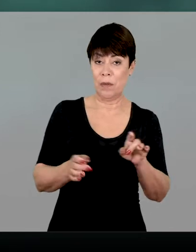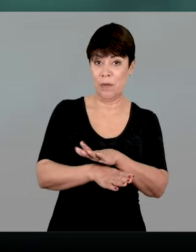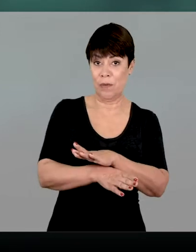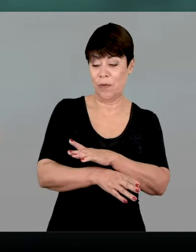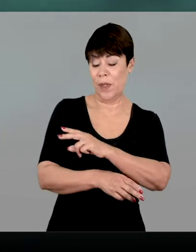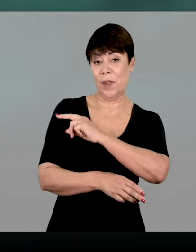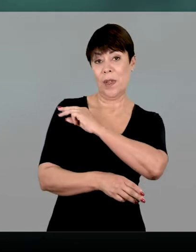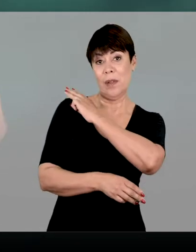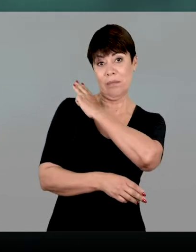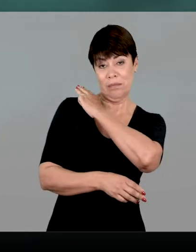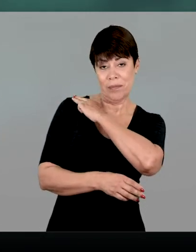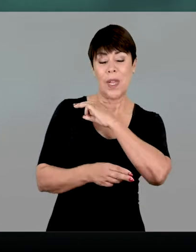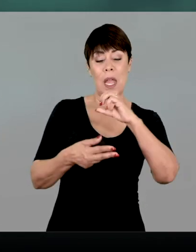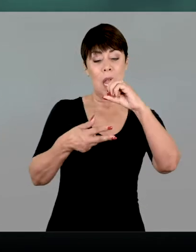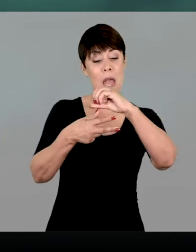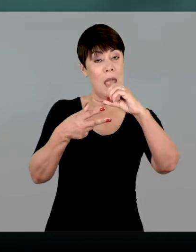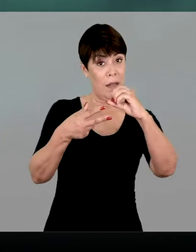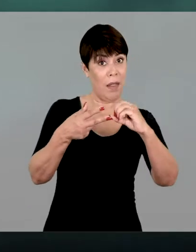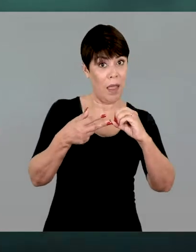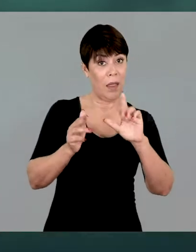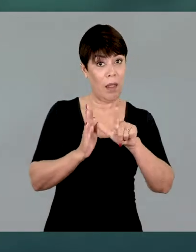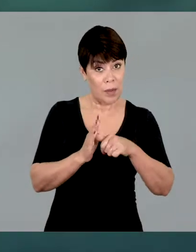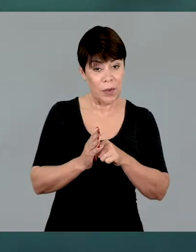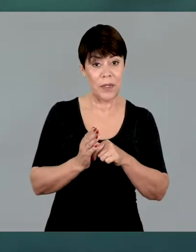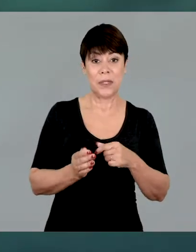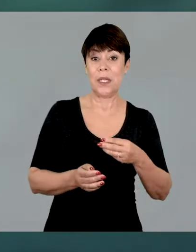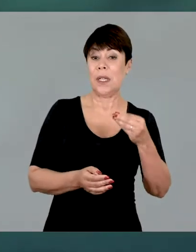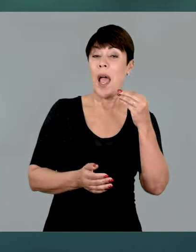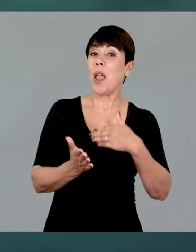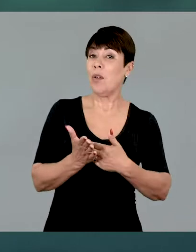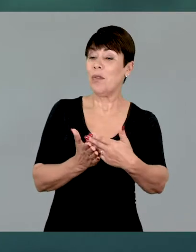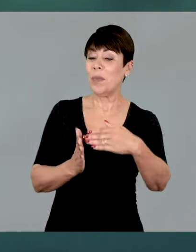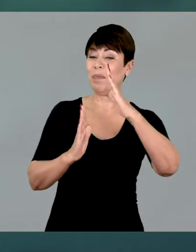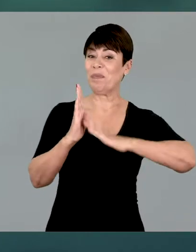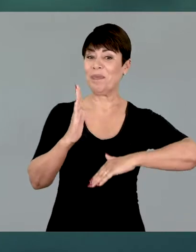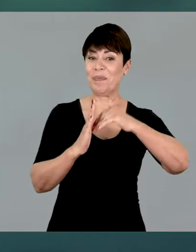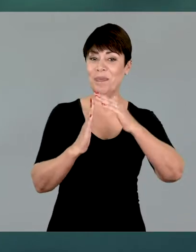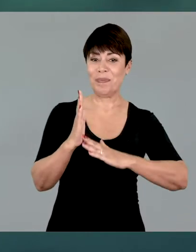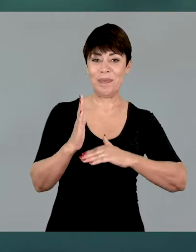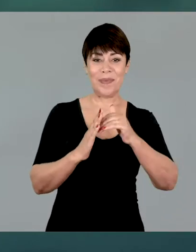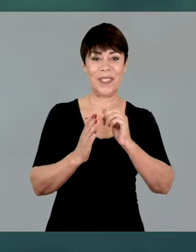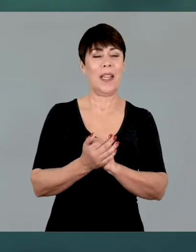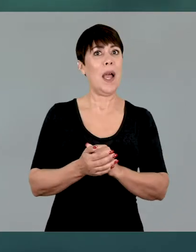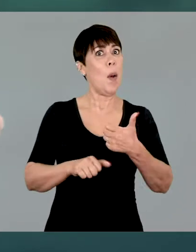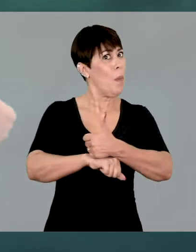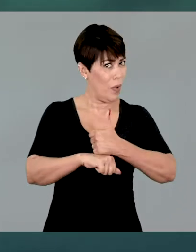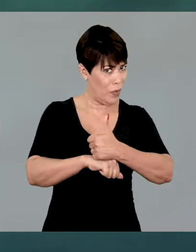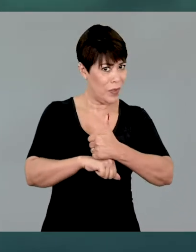grau eu fiz o Enem comecei a pintar profissionalmente